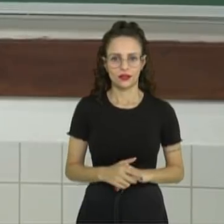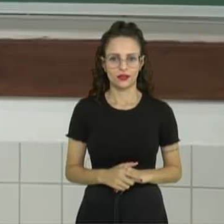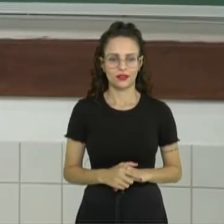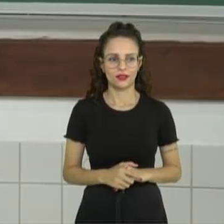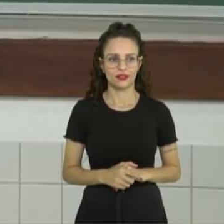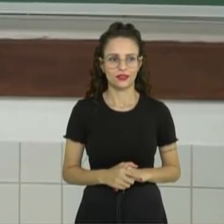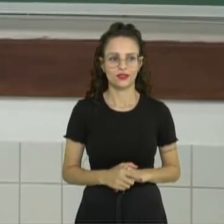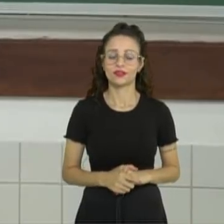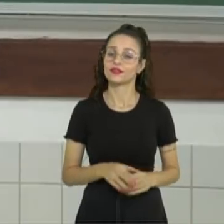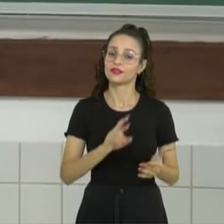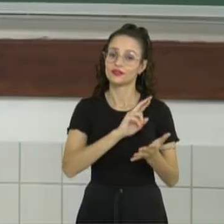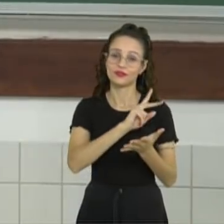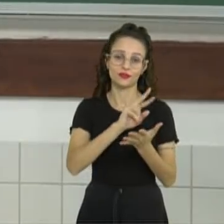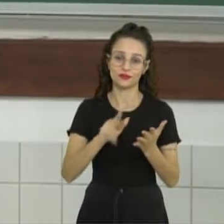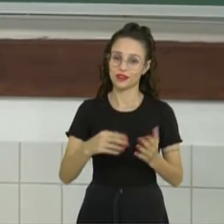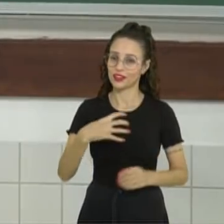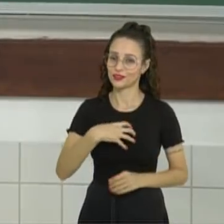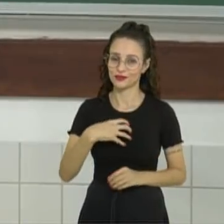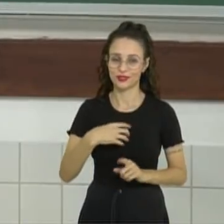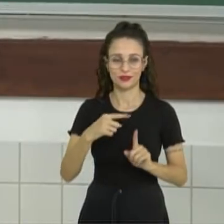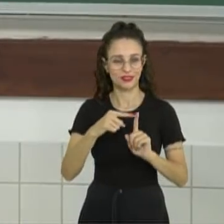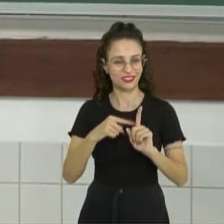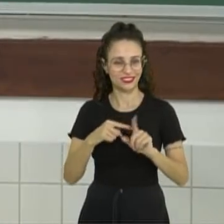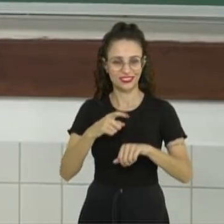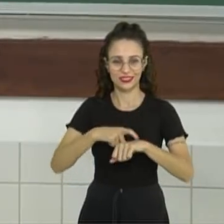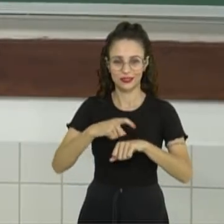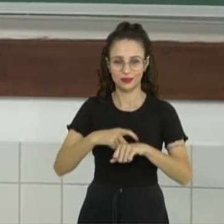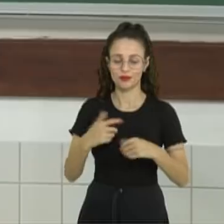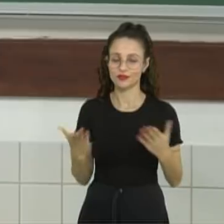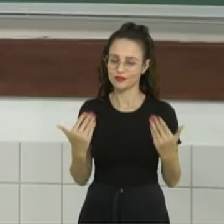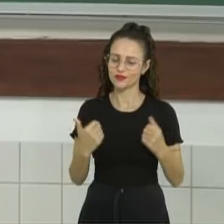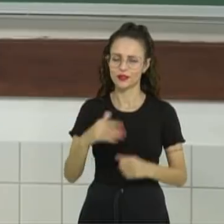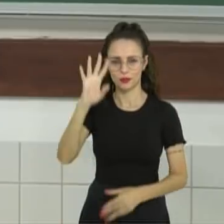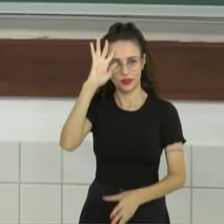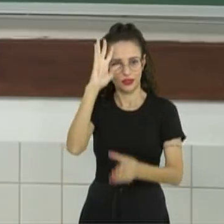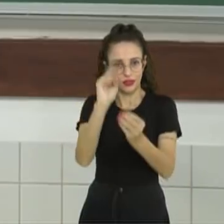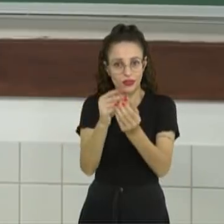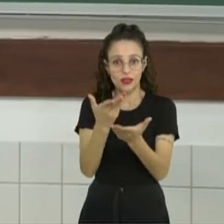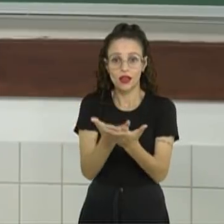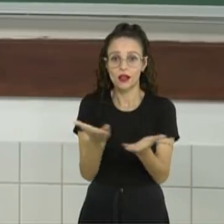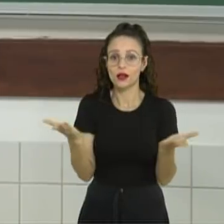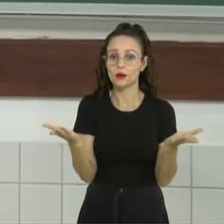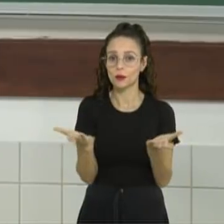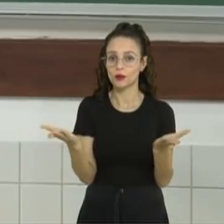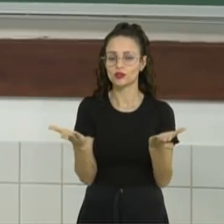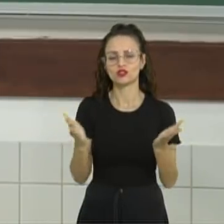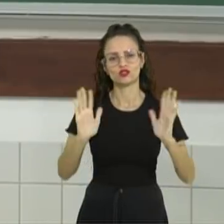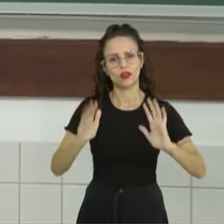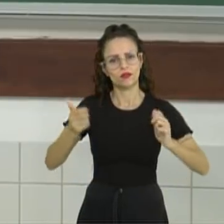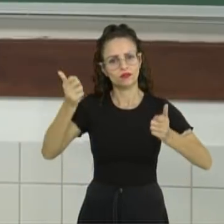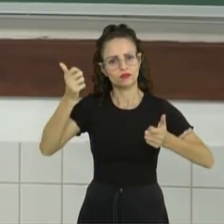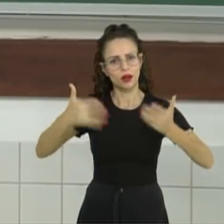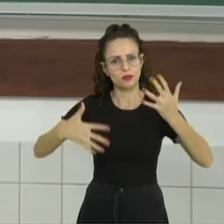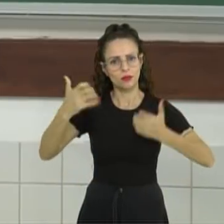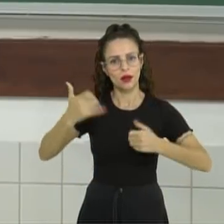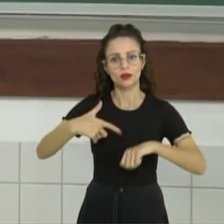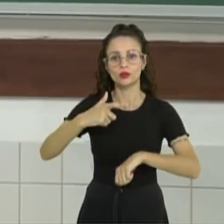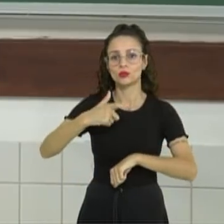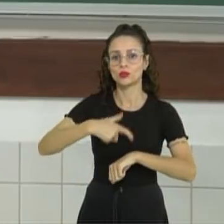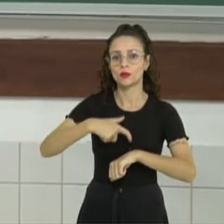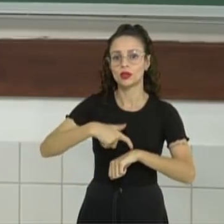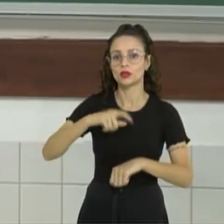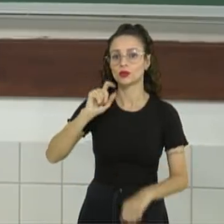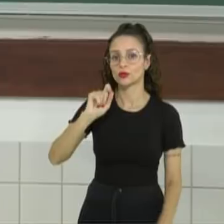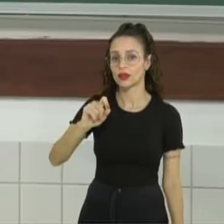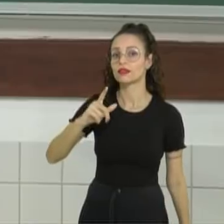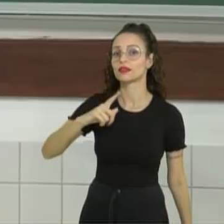São várias formas de medições de tempo. E é isso que eu quero trazer para nós entendermos na nossa aula de hoje. Comentei em alguns outros momentos que